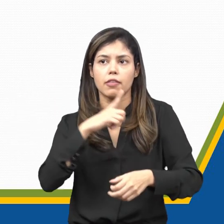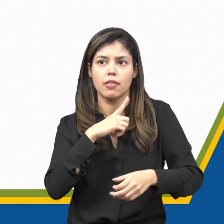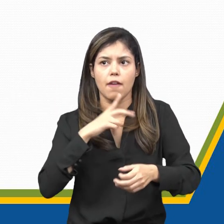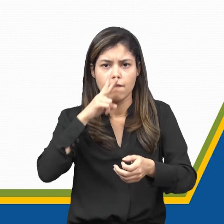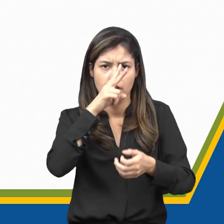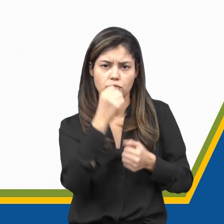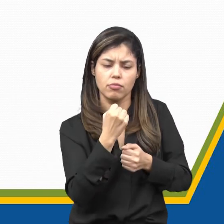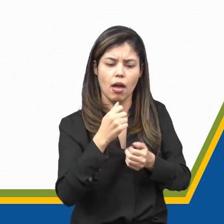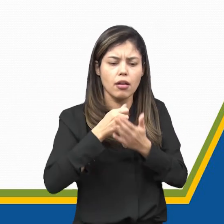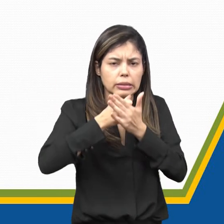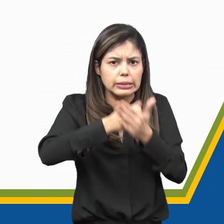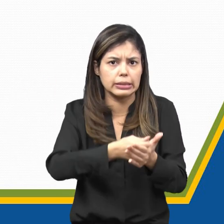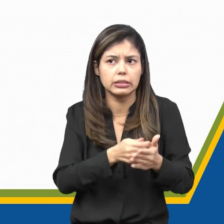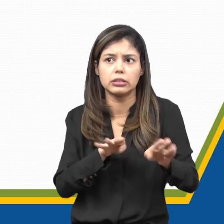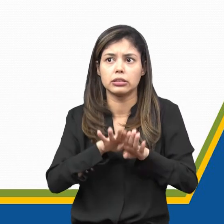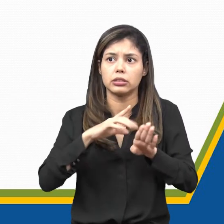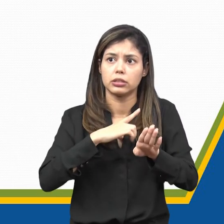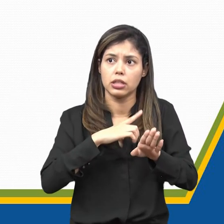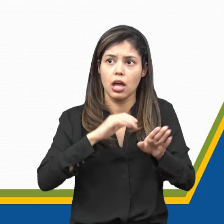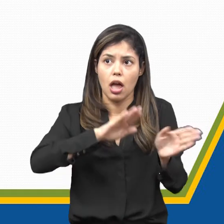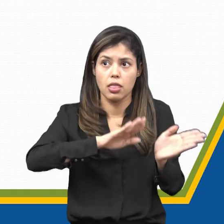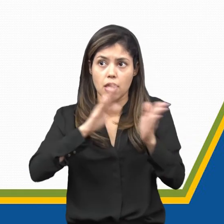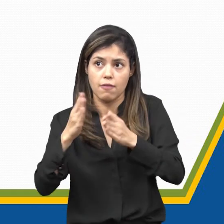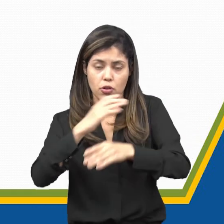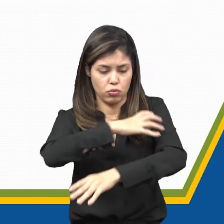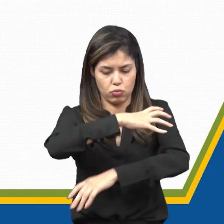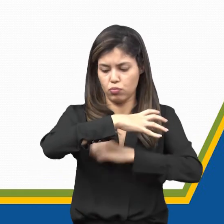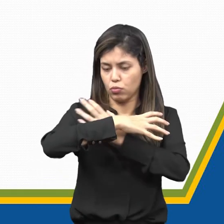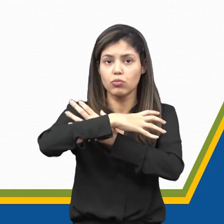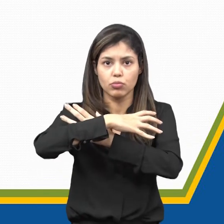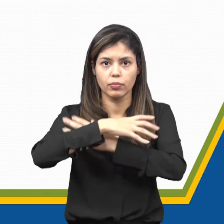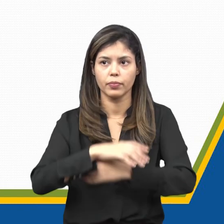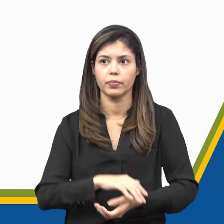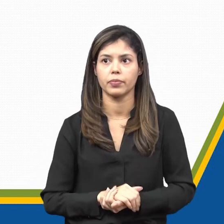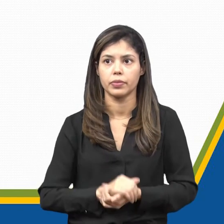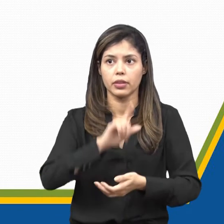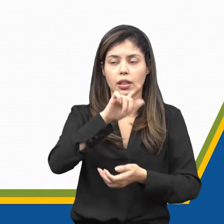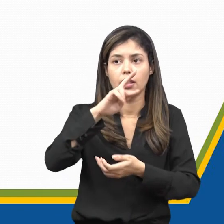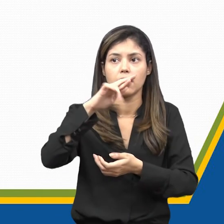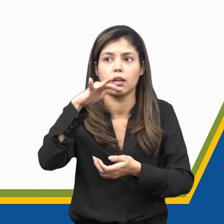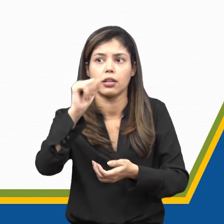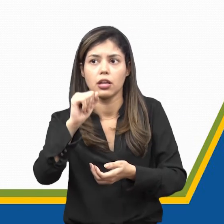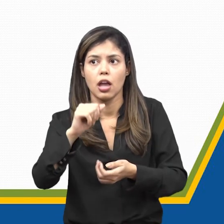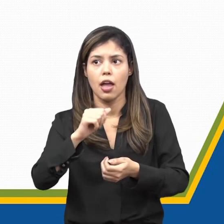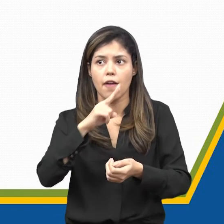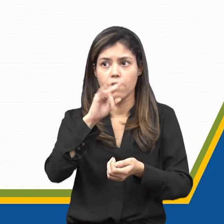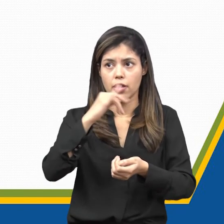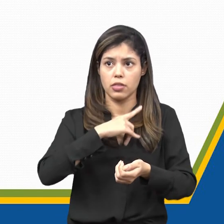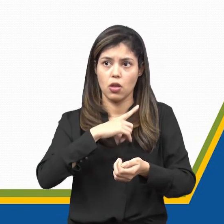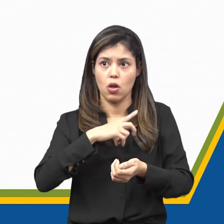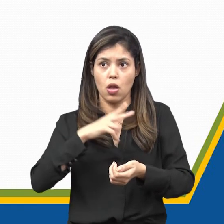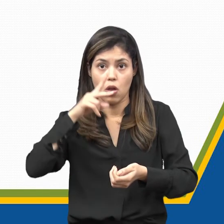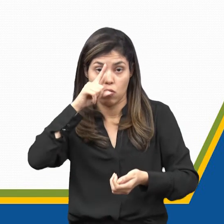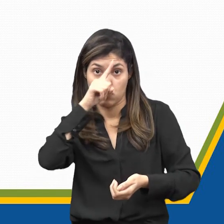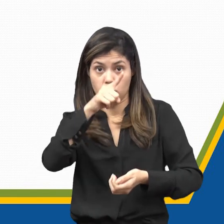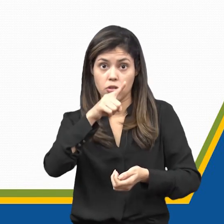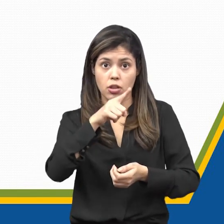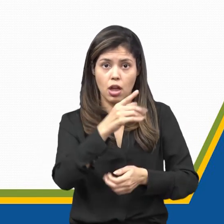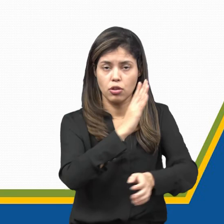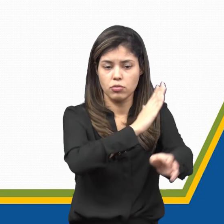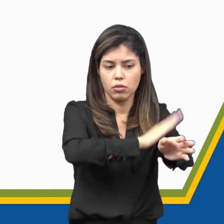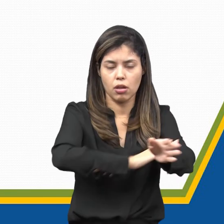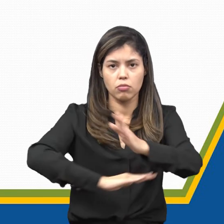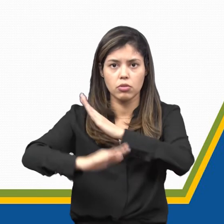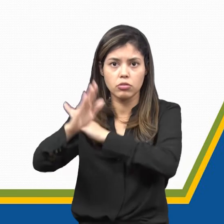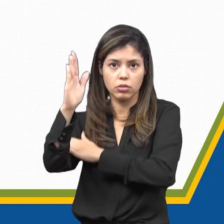a capacidade de vencer uma determinada resistência através da contração muscular. Lateralidade ocorre quando se verifica o domínio de